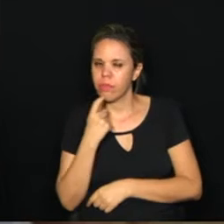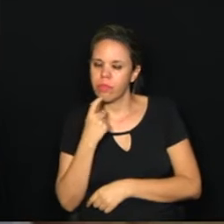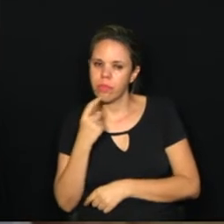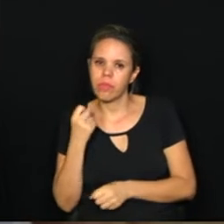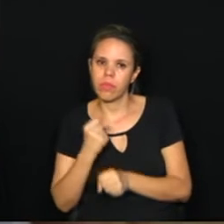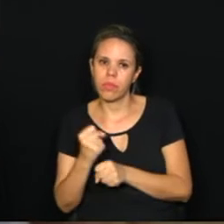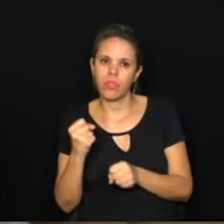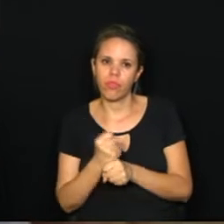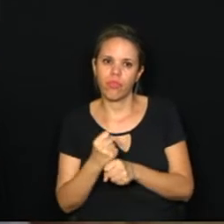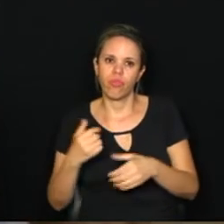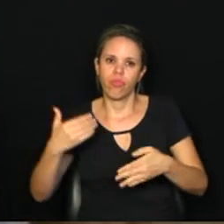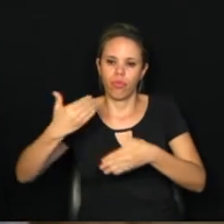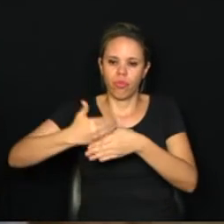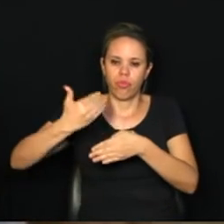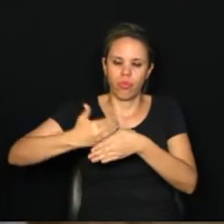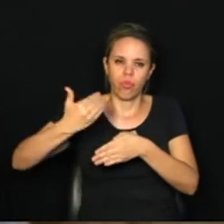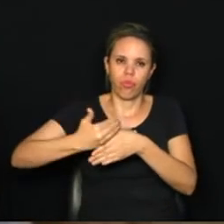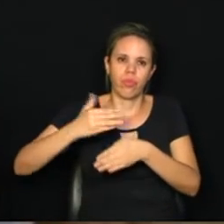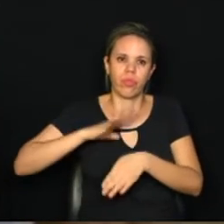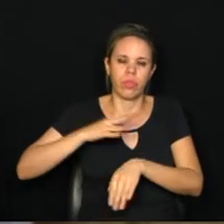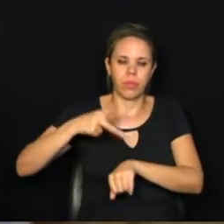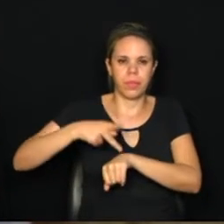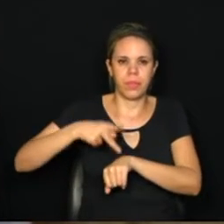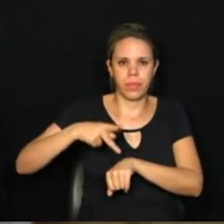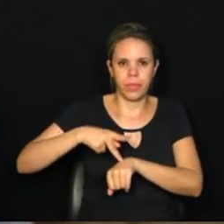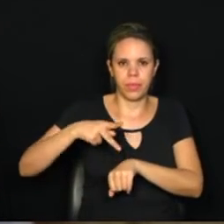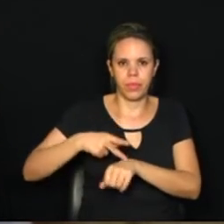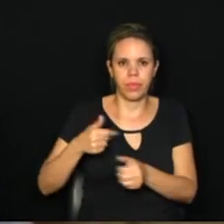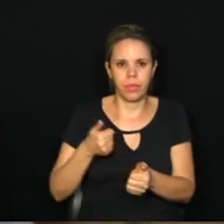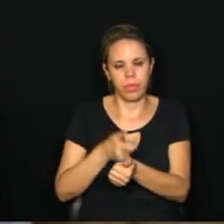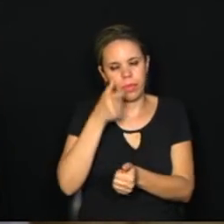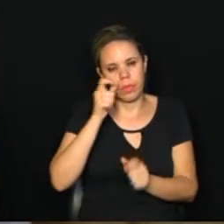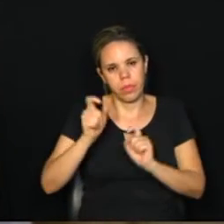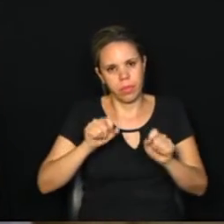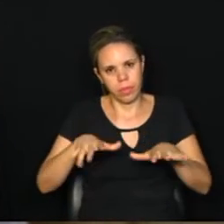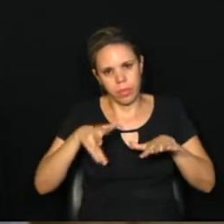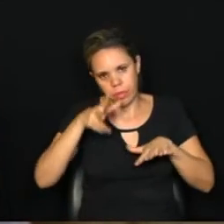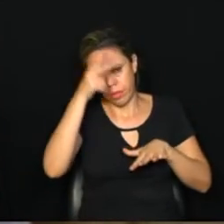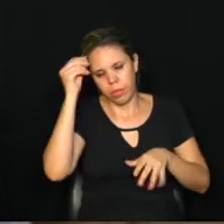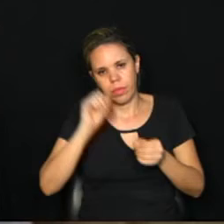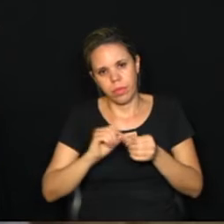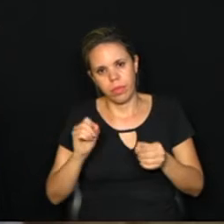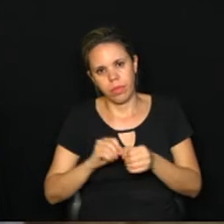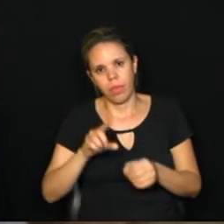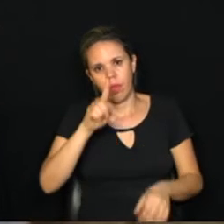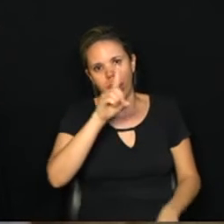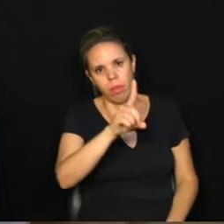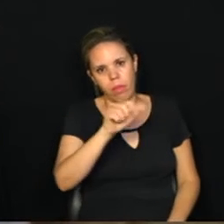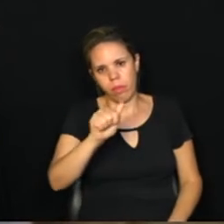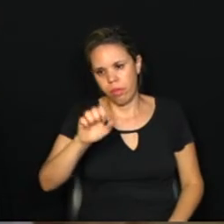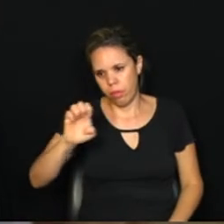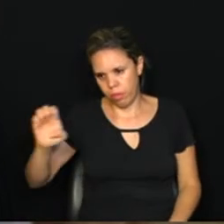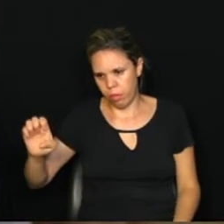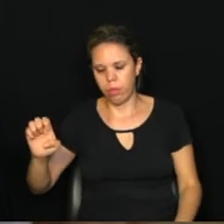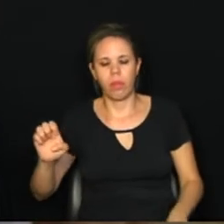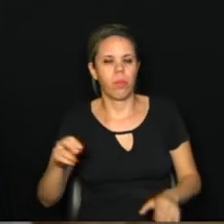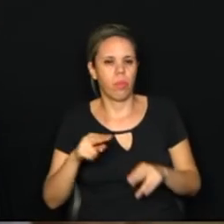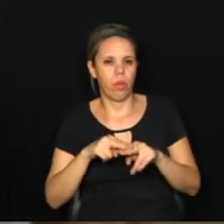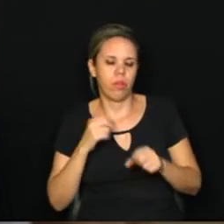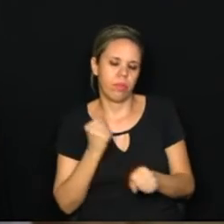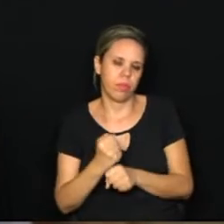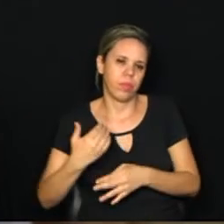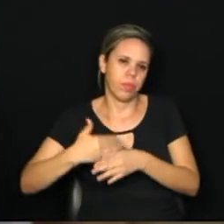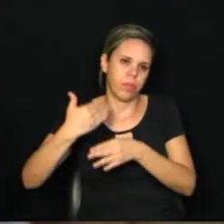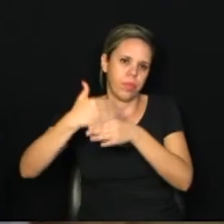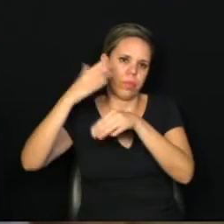da barragem de Pedreira, e eu acompanhei muito de perto todas as audiências públicas realizadas pelo DAE, por conta da construção da barragem